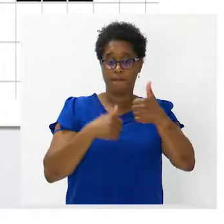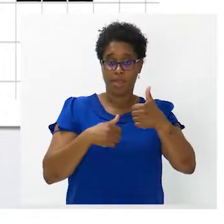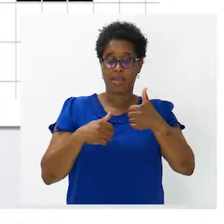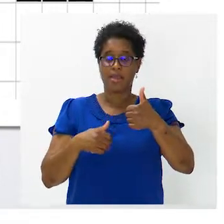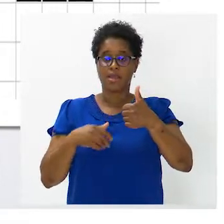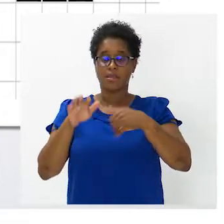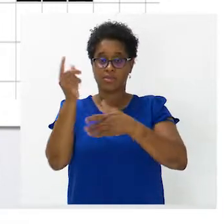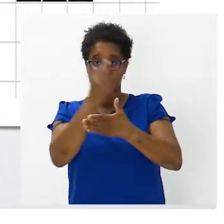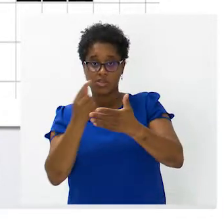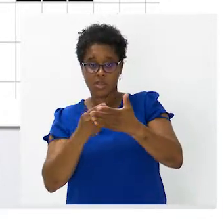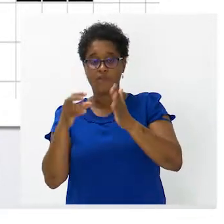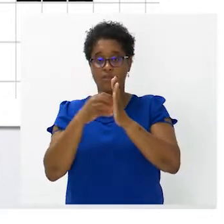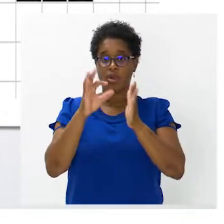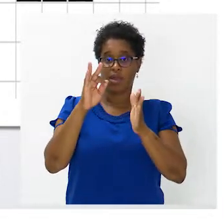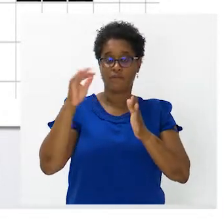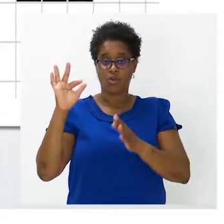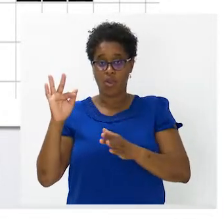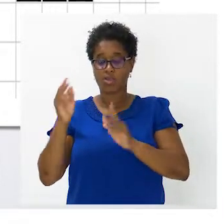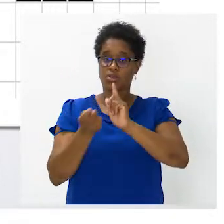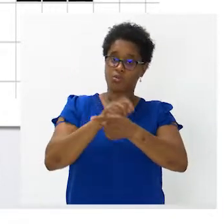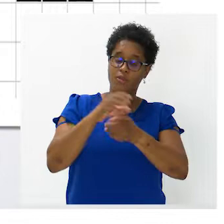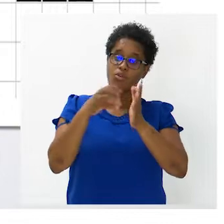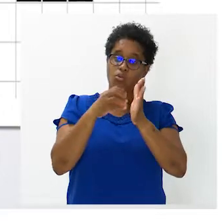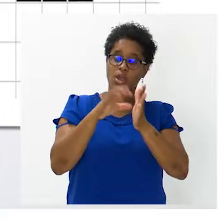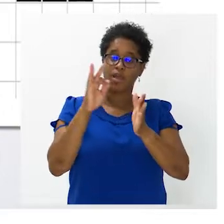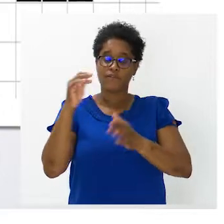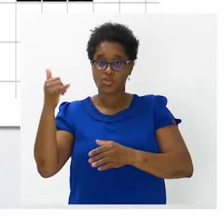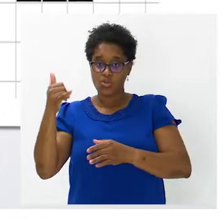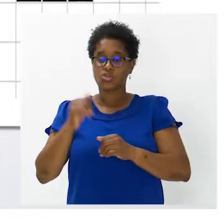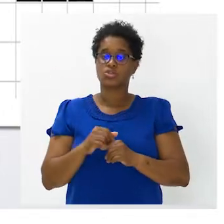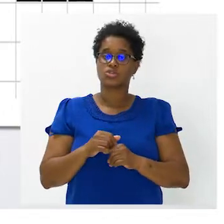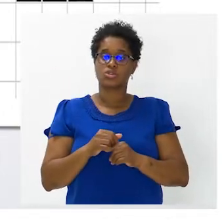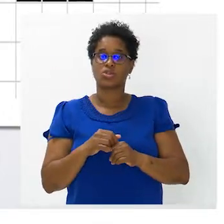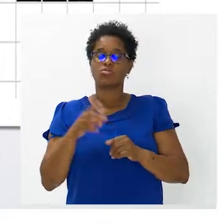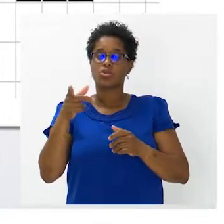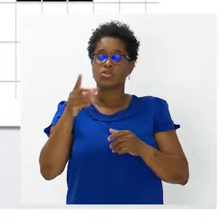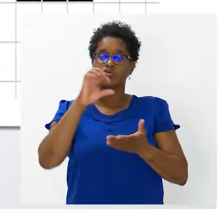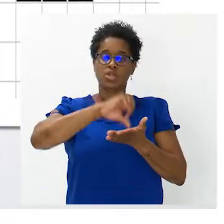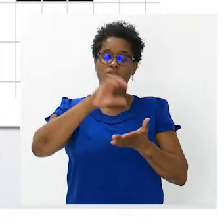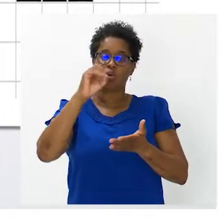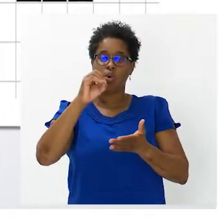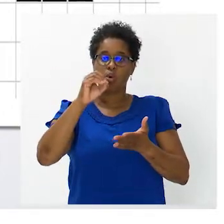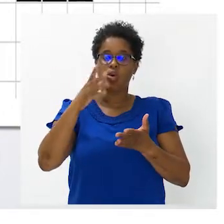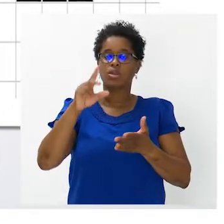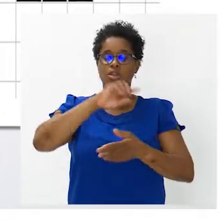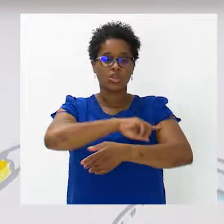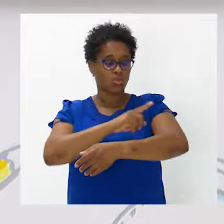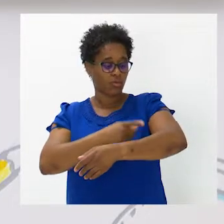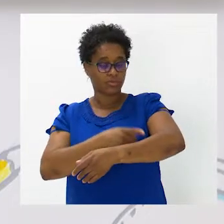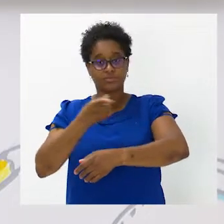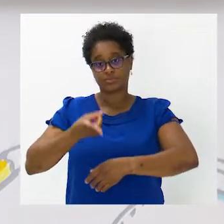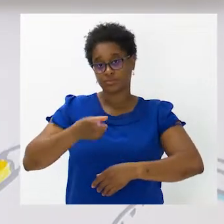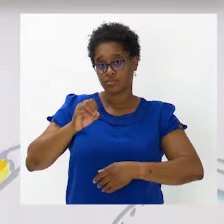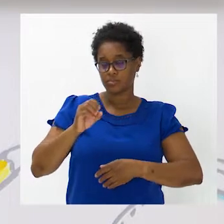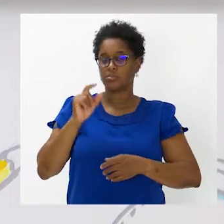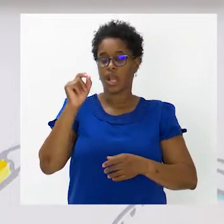F4 transformada da figura F2 por uma rotação de centro O e amplitude 90 graus. Ali nós